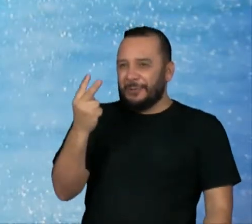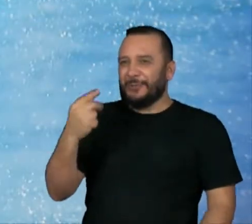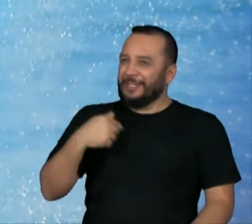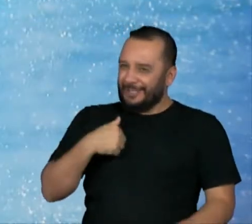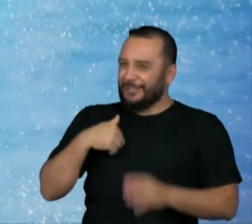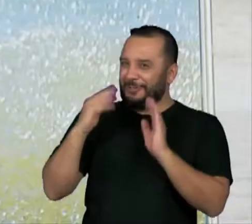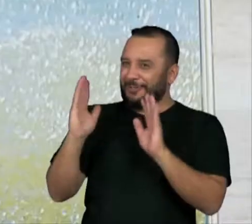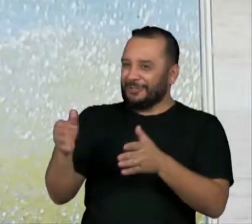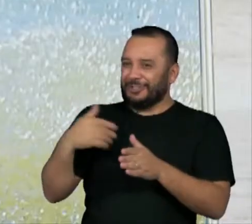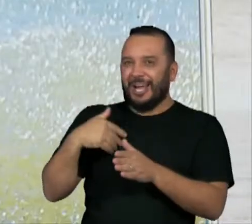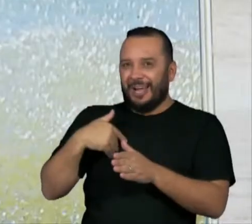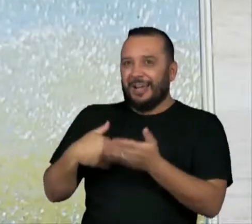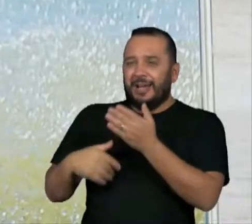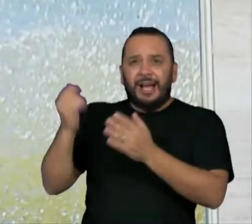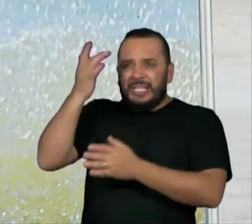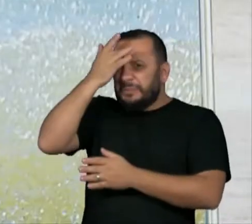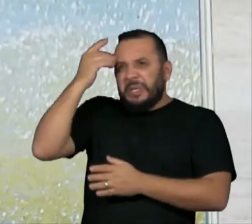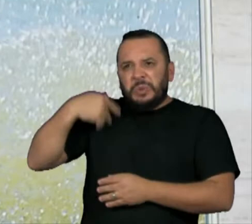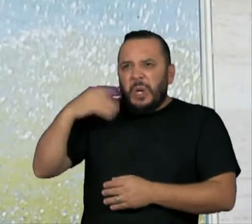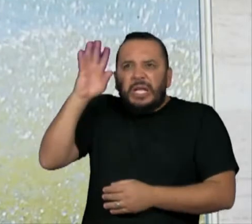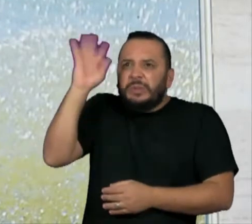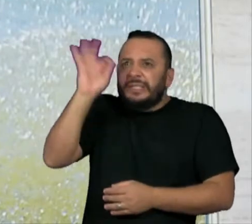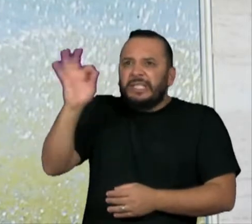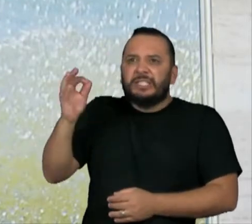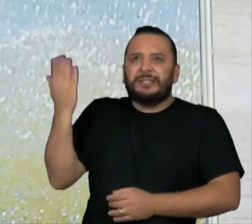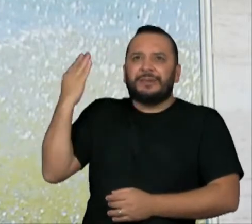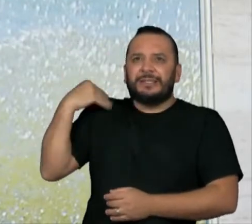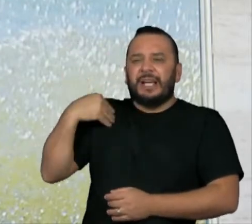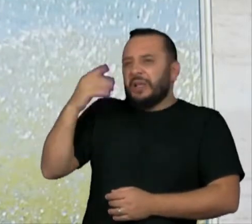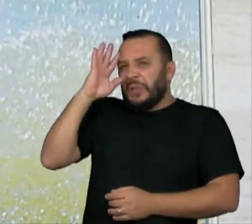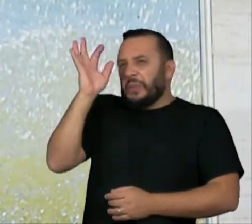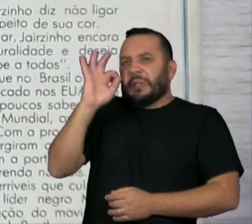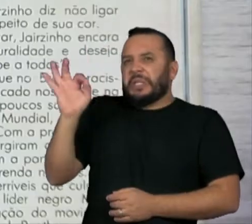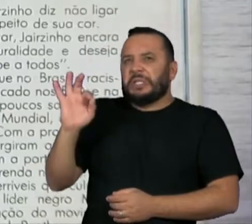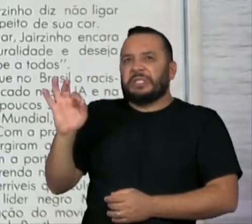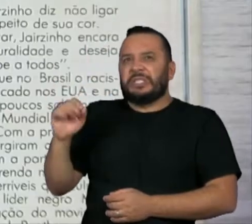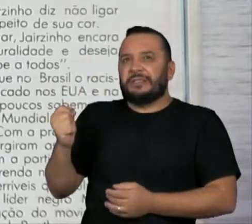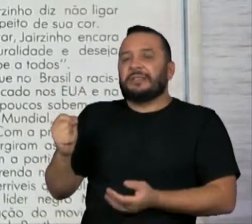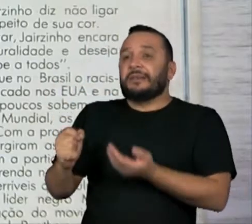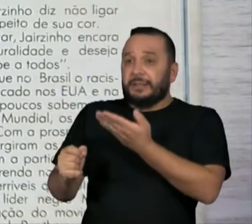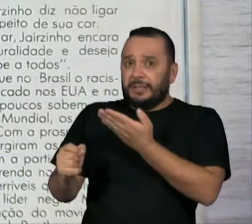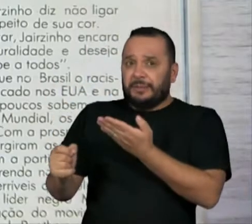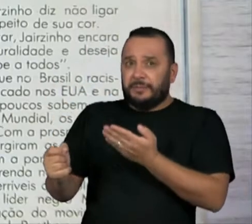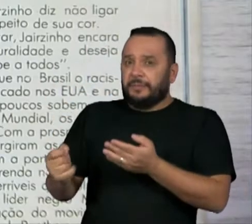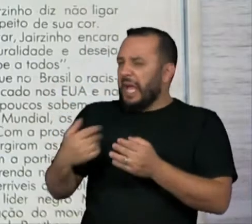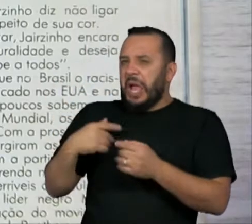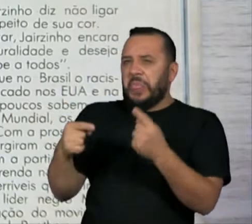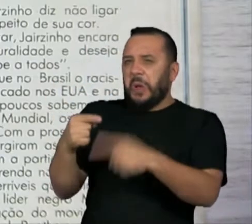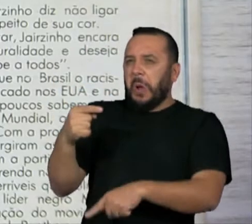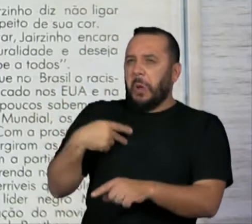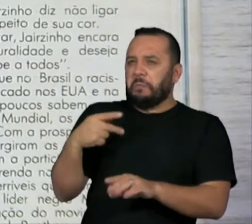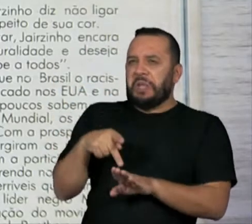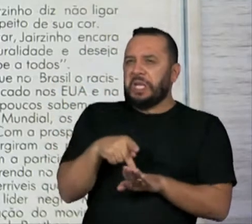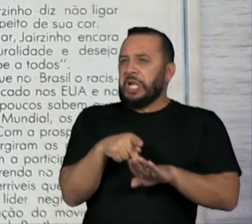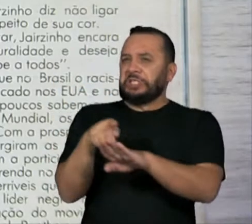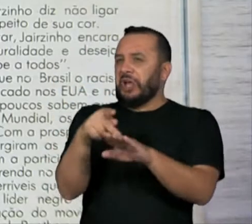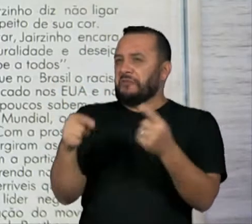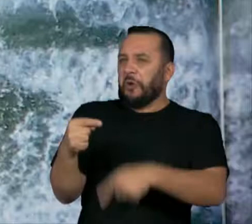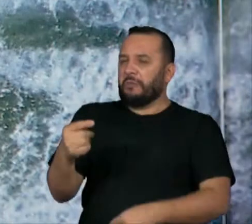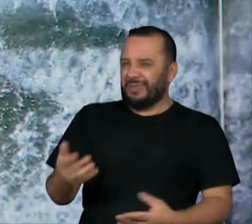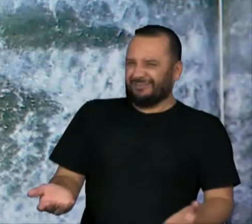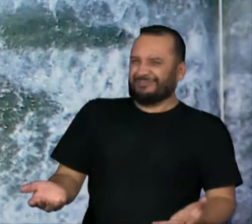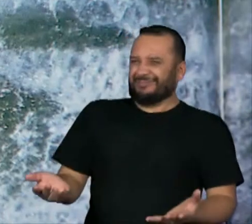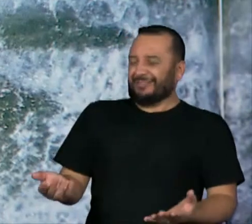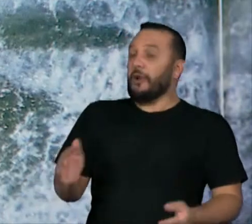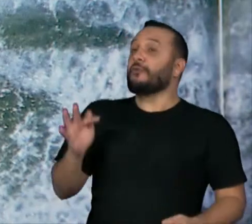Na época, o pessoal não entendia. E achavam que não era, não fazia parte do surf. E na época, eu falava para os caras: